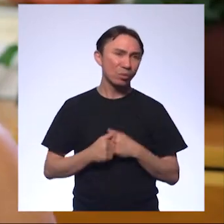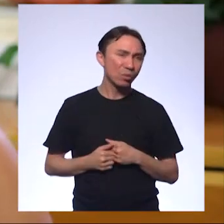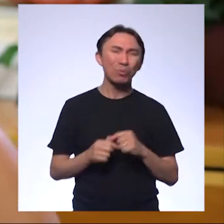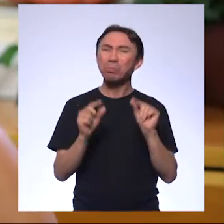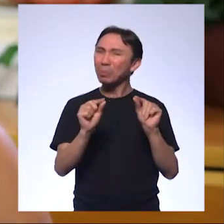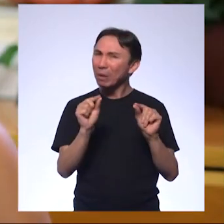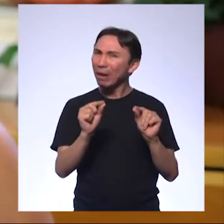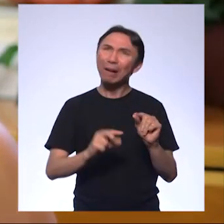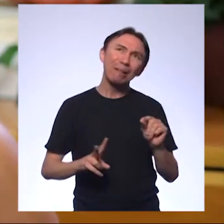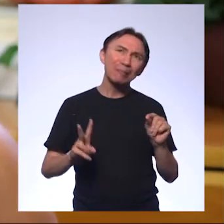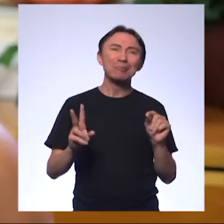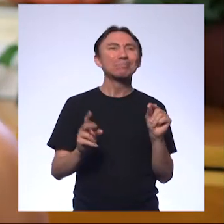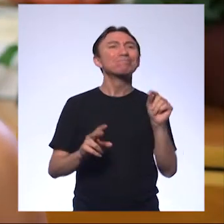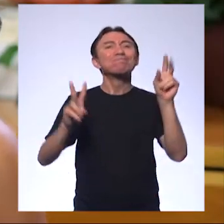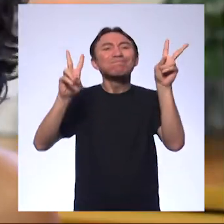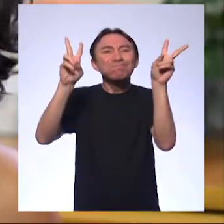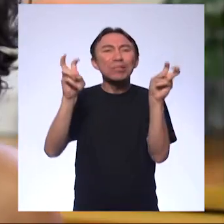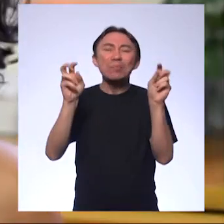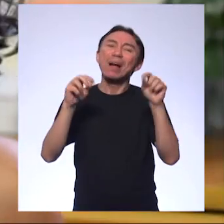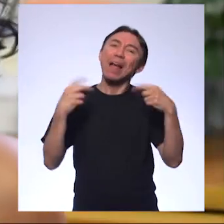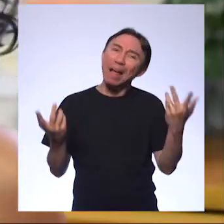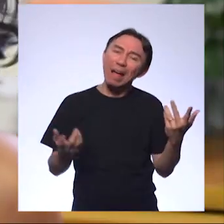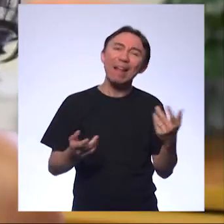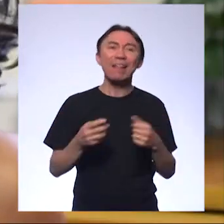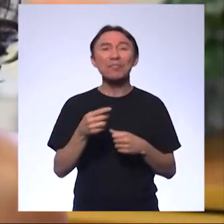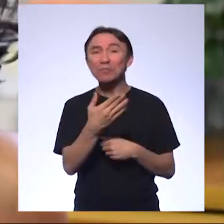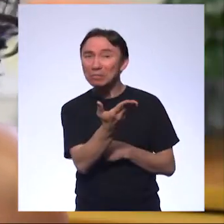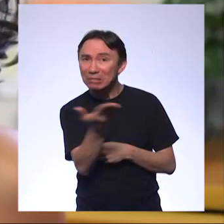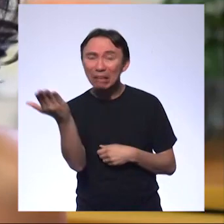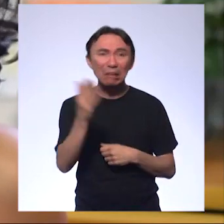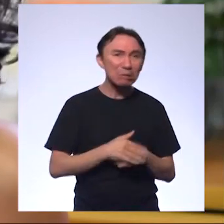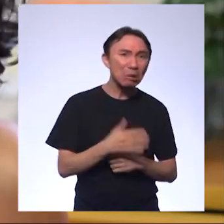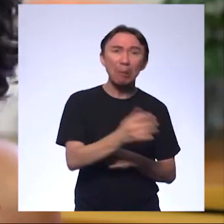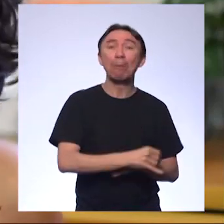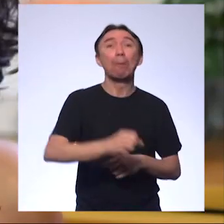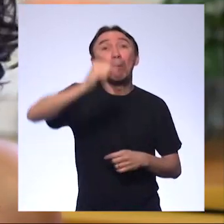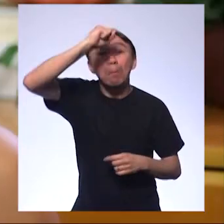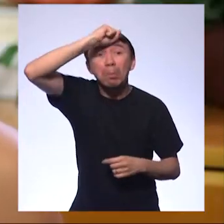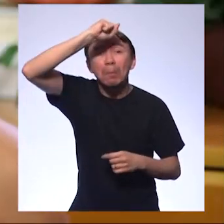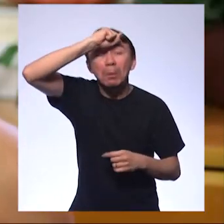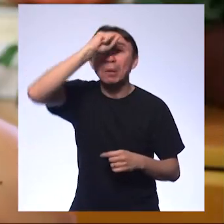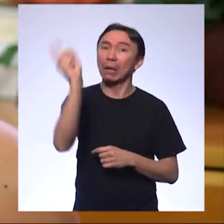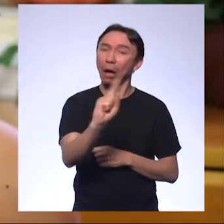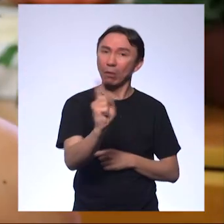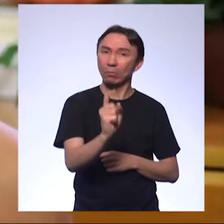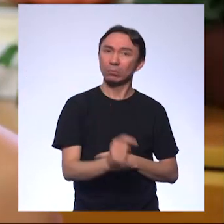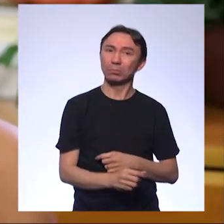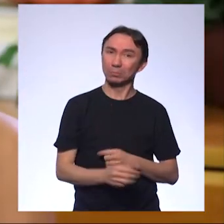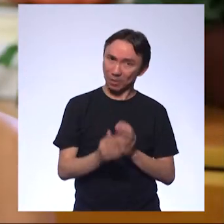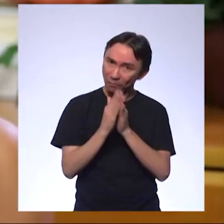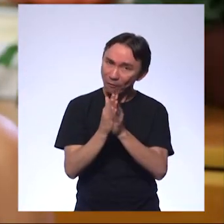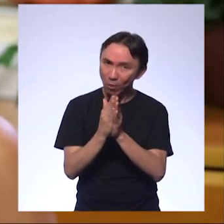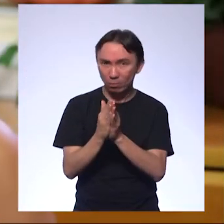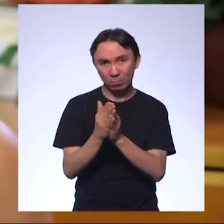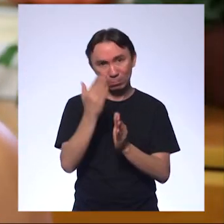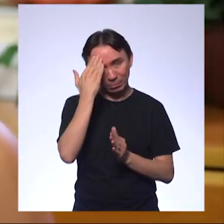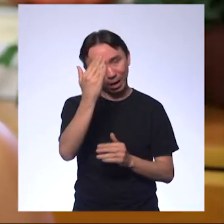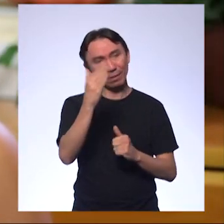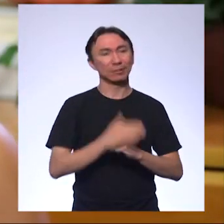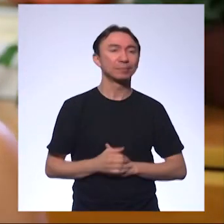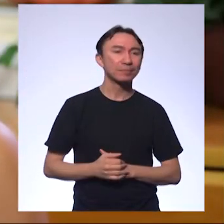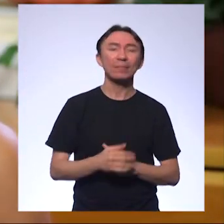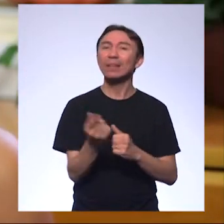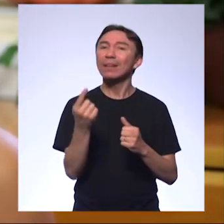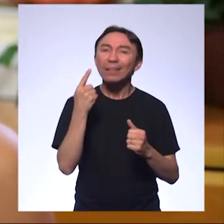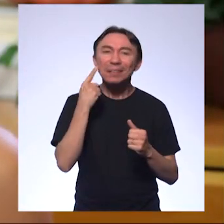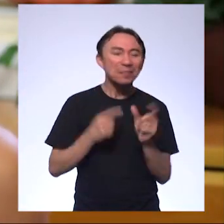termo bonitinho para dizer para as pessoas: não sejam babaca, por favor, obrigada. Esse termo ele começou sendo muito usado